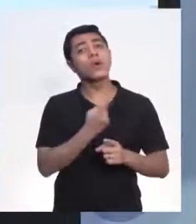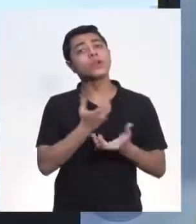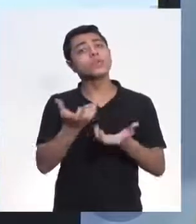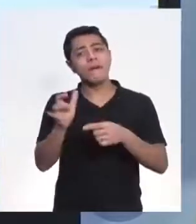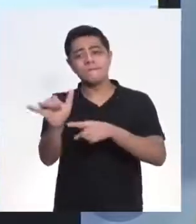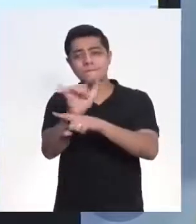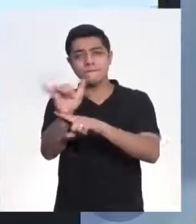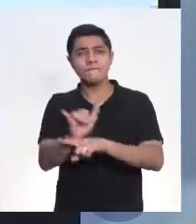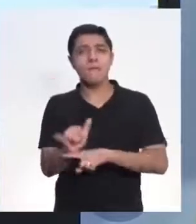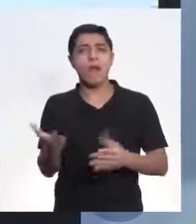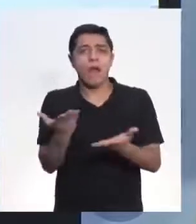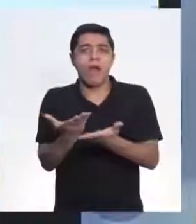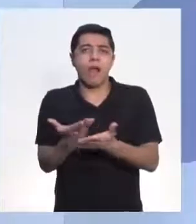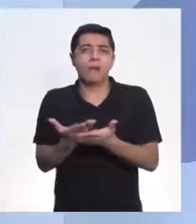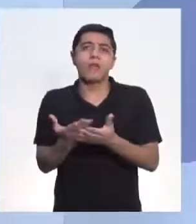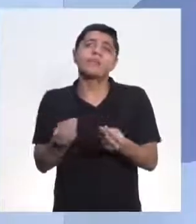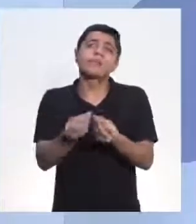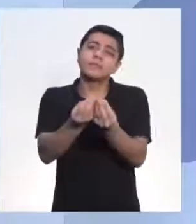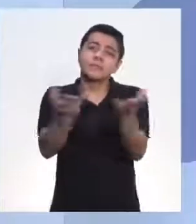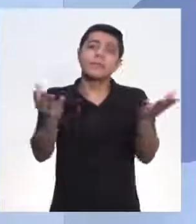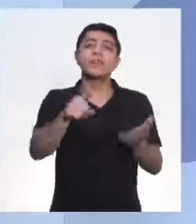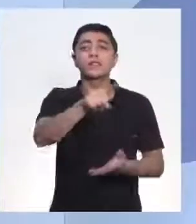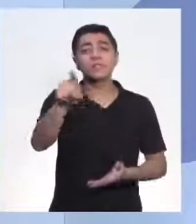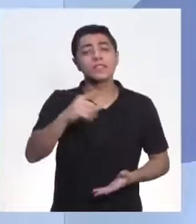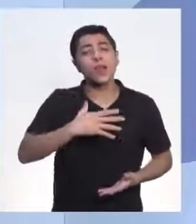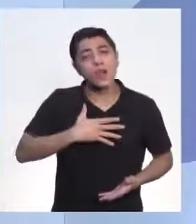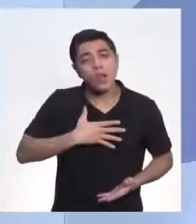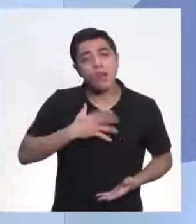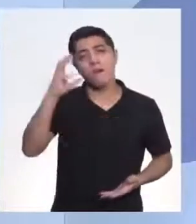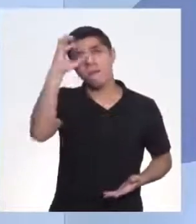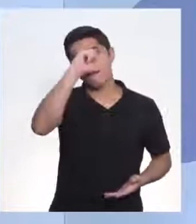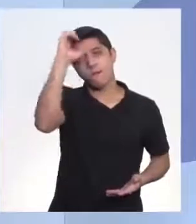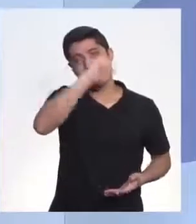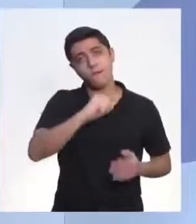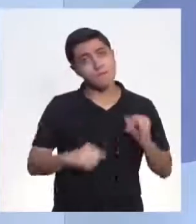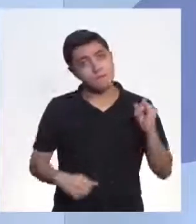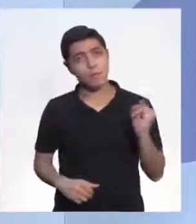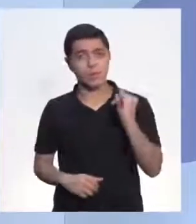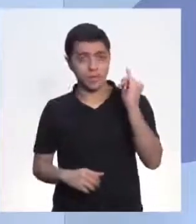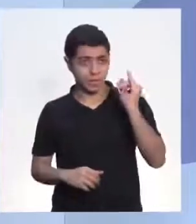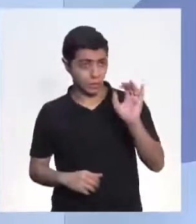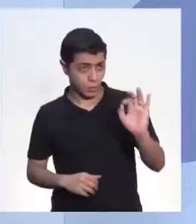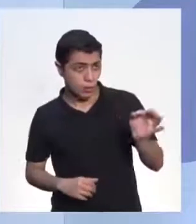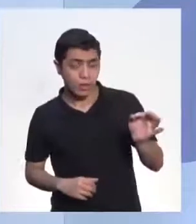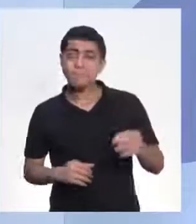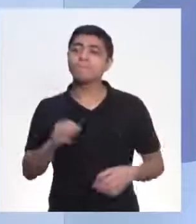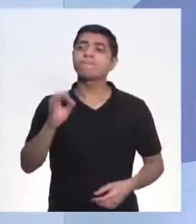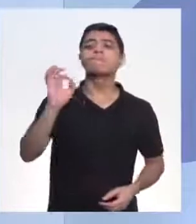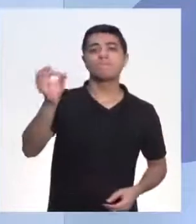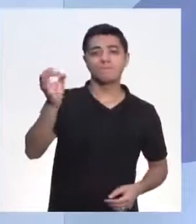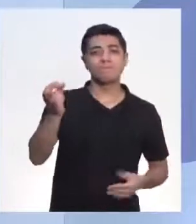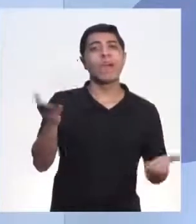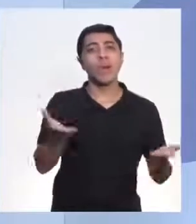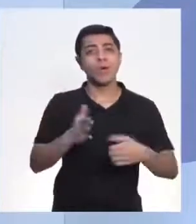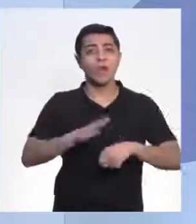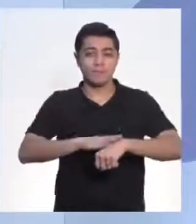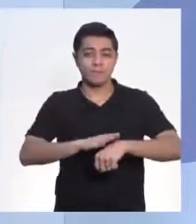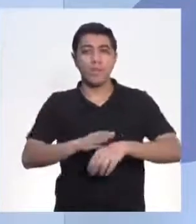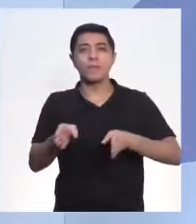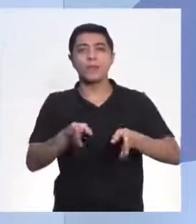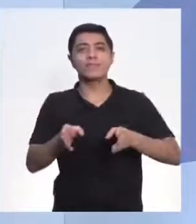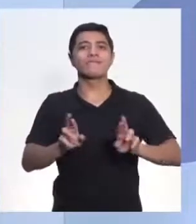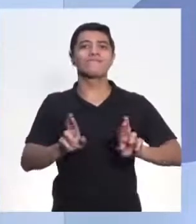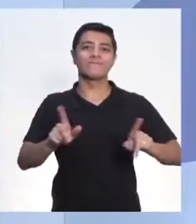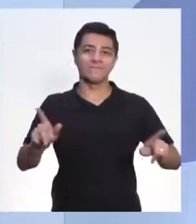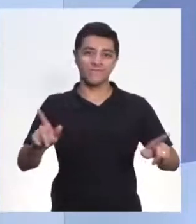né? Sim, né? Nesse momento muito ímpar, né? Muito Isso. incomum, nós estamos trabalhando aqui por vocês, né? Nós